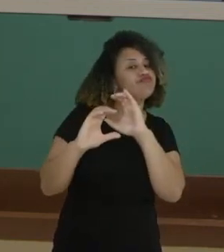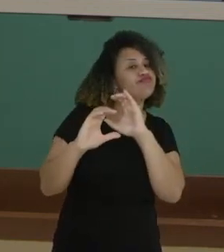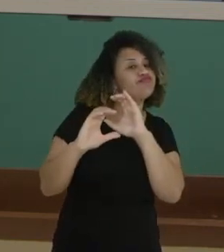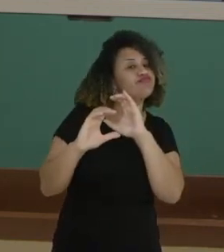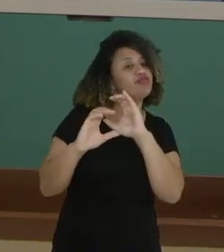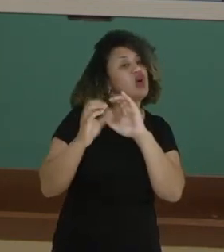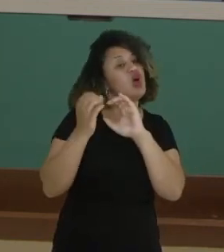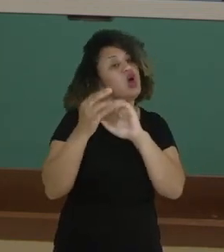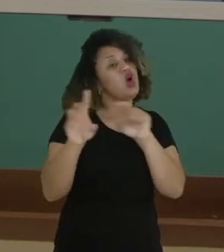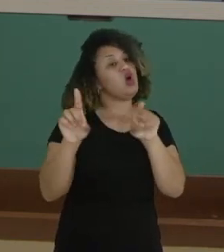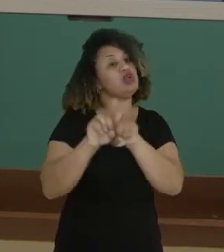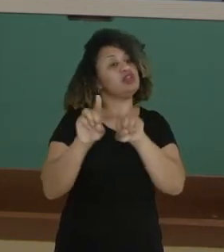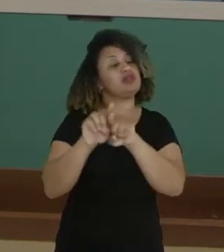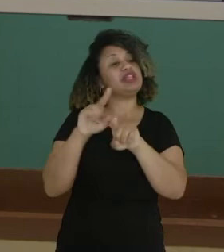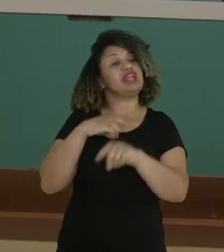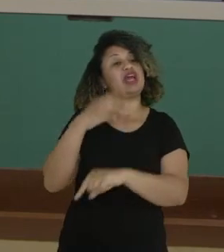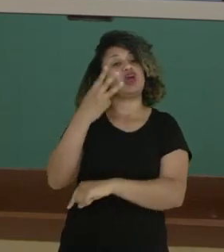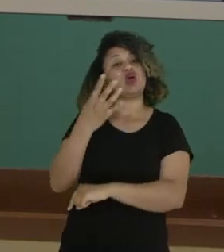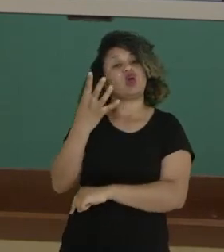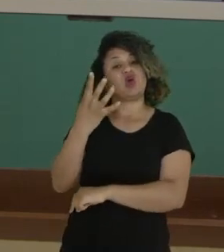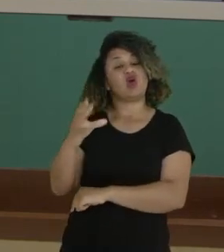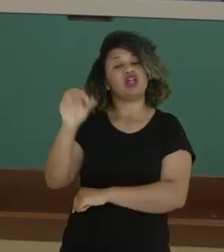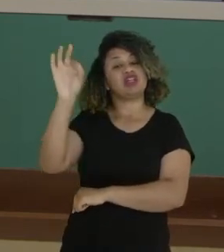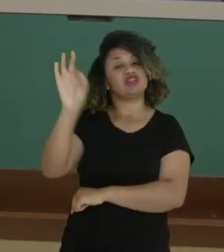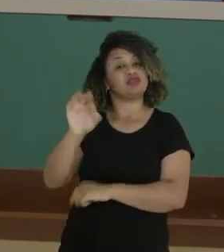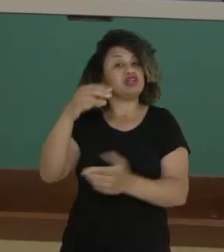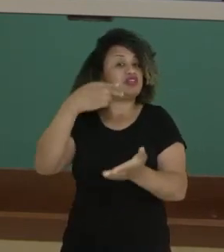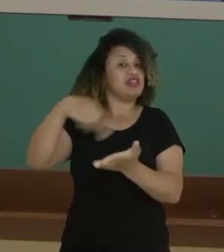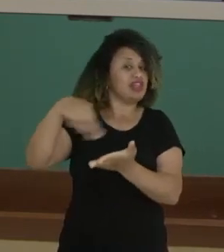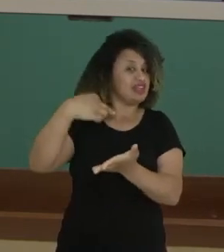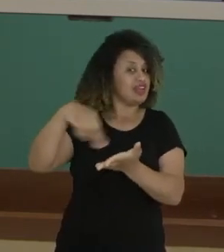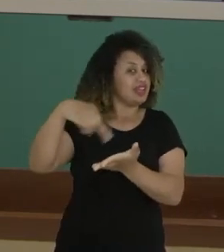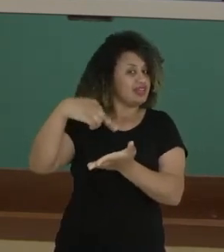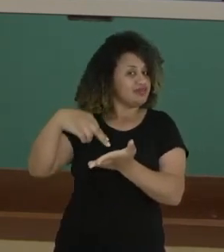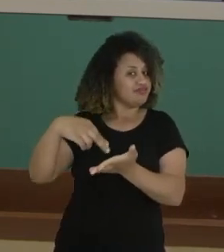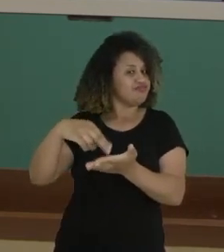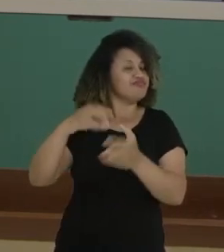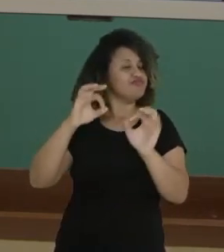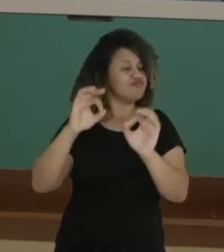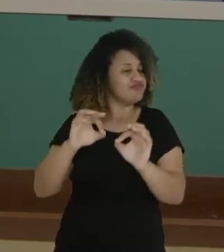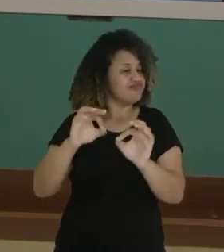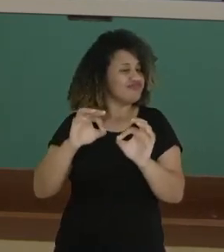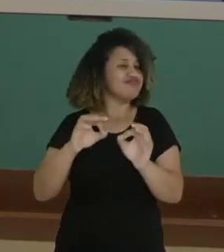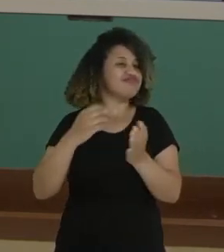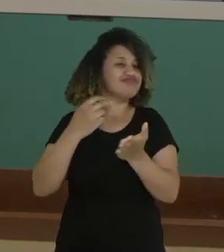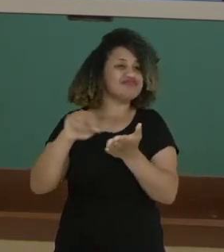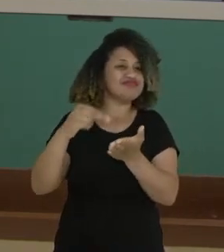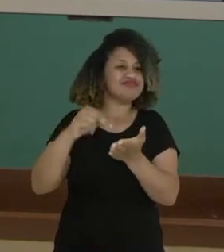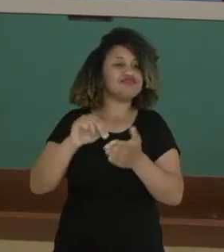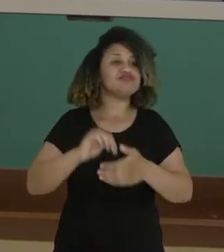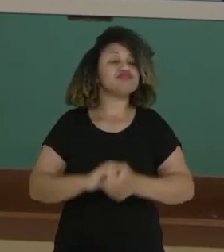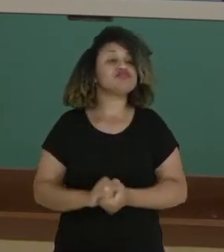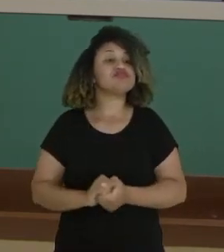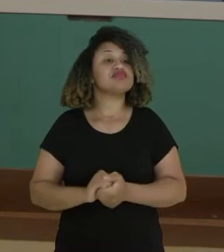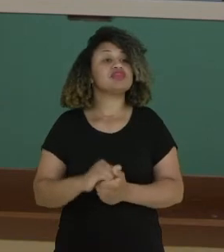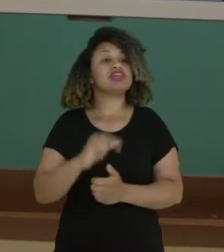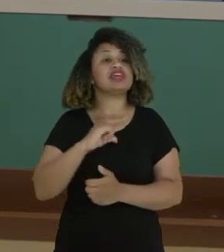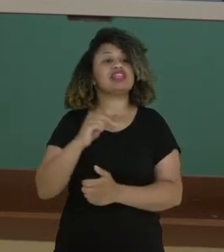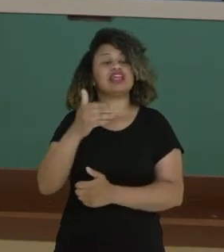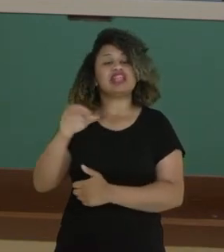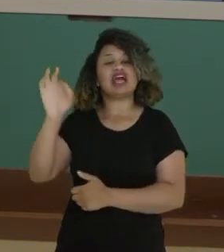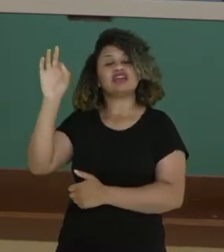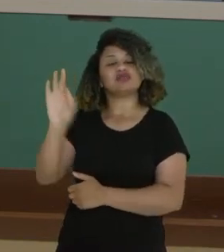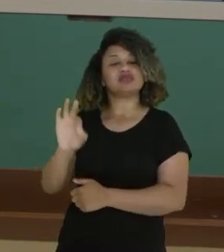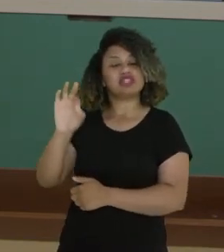Ou então 40% que dançam? É bom de dançar? Eu sou péssima, gente. E 10%